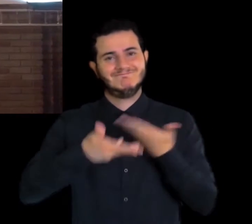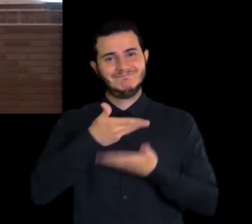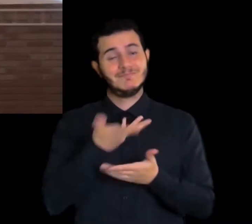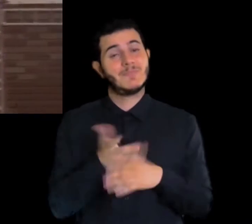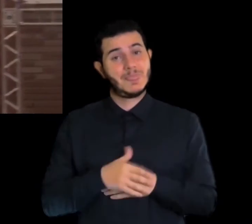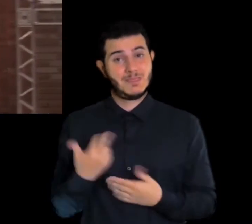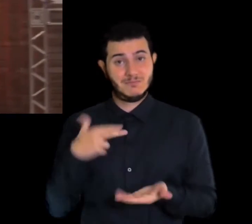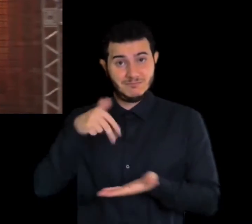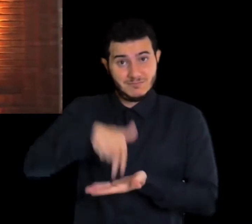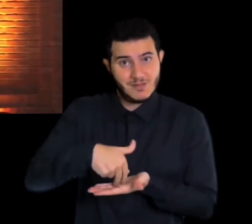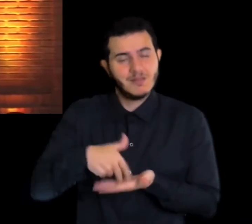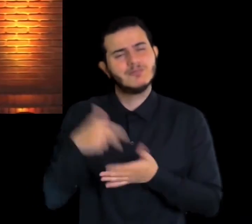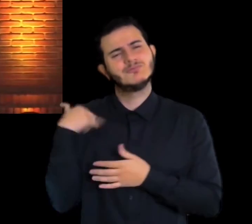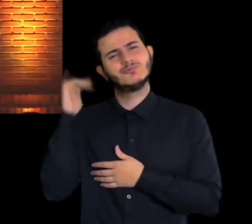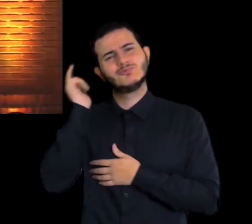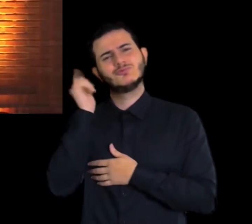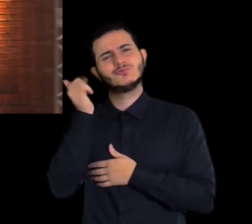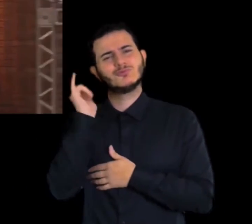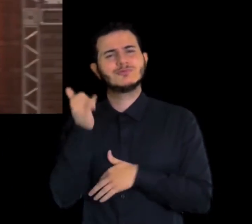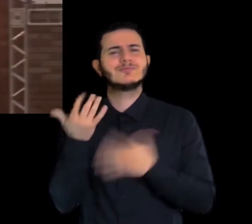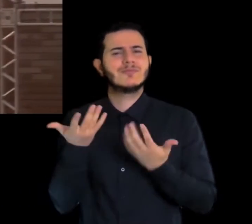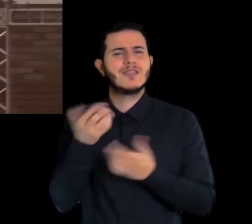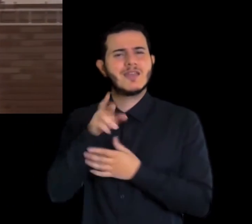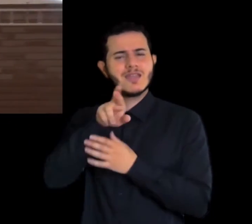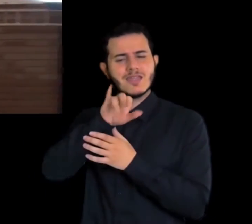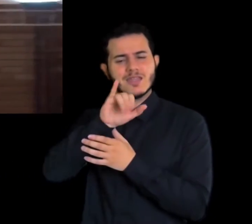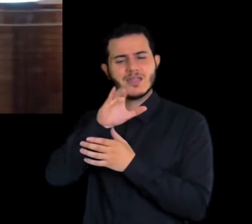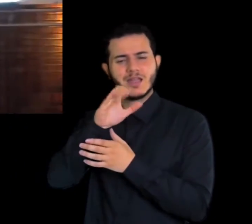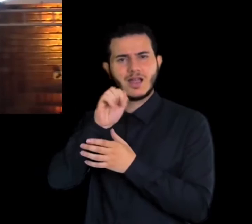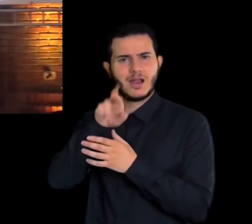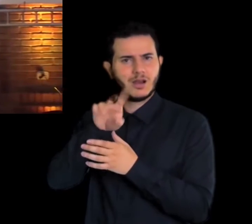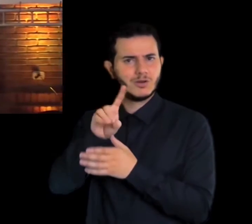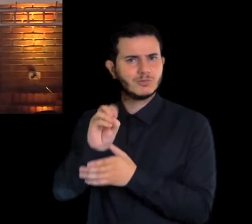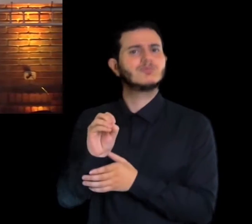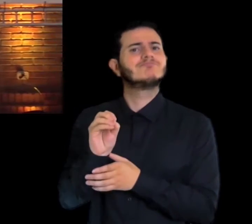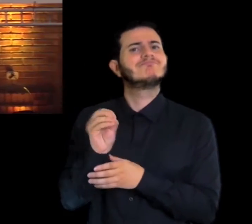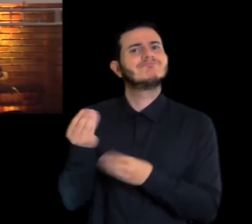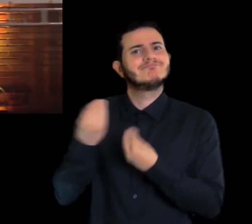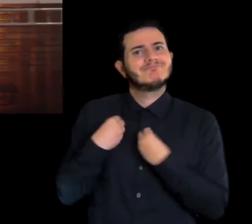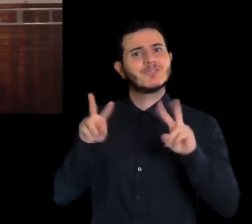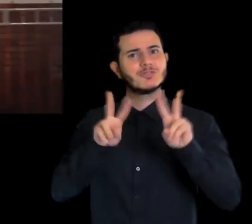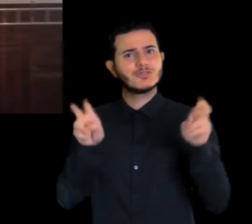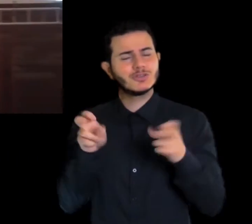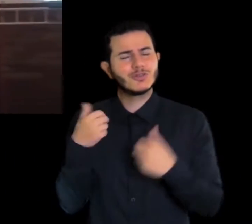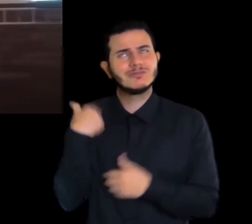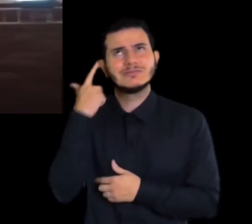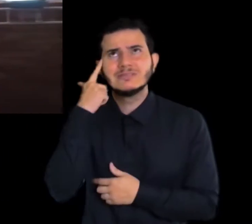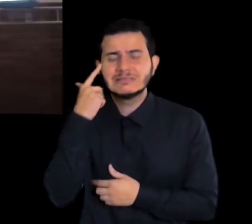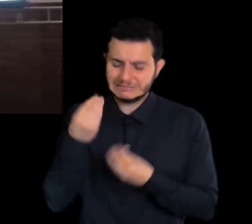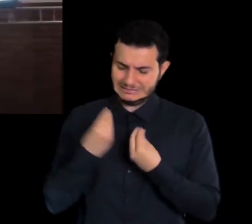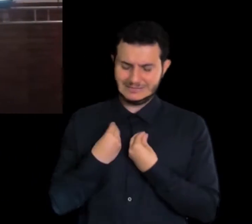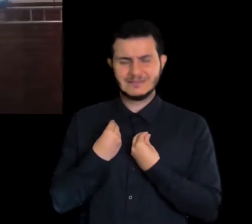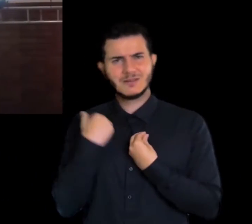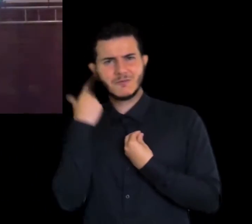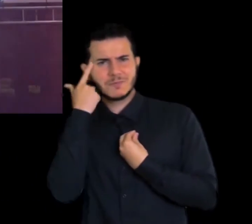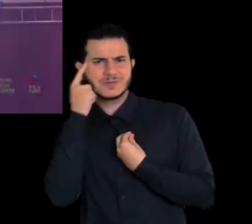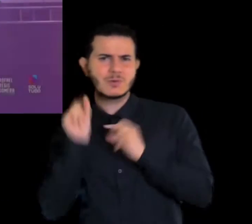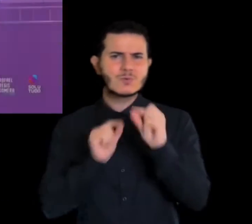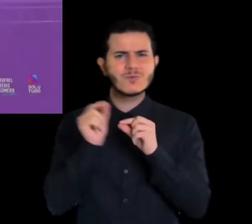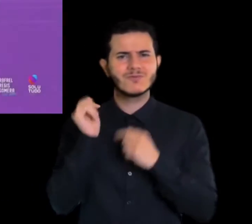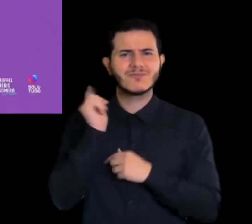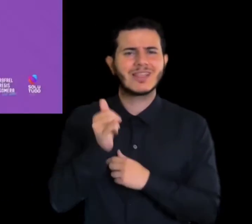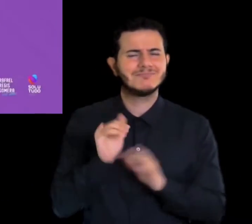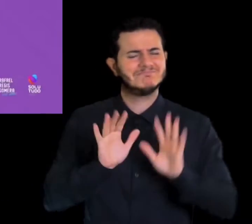contar, o Ricardo deu esse título, e aí eu falei, nossa, do que eu vou falar, né? Antes de qualquer